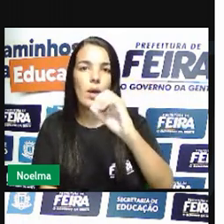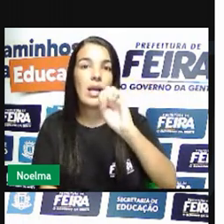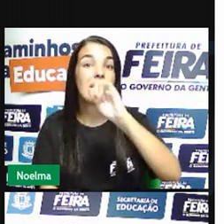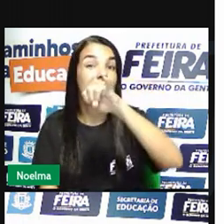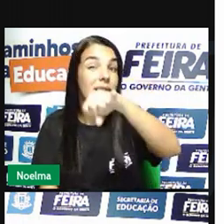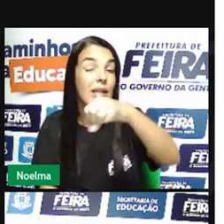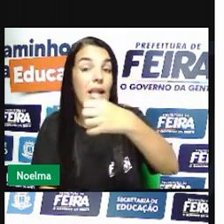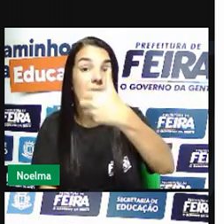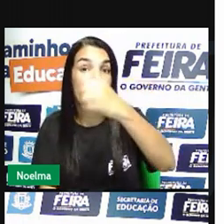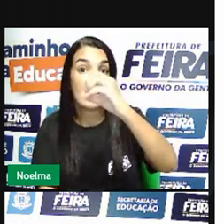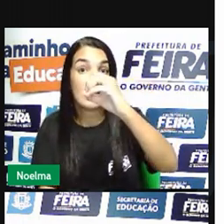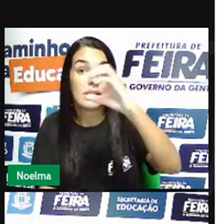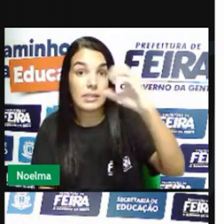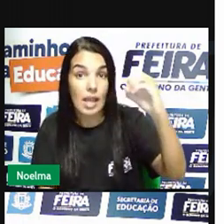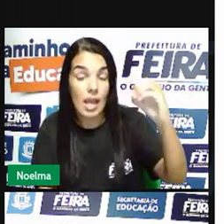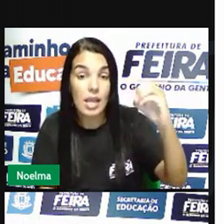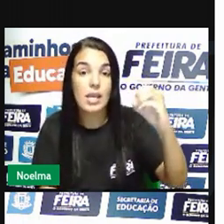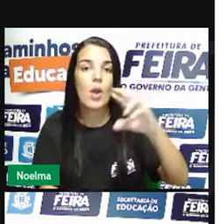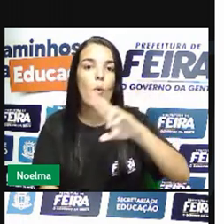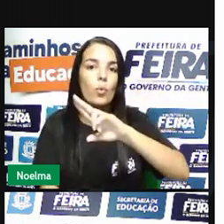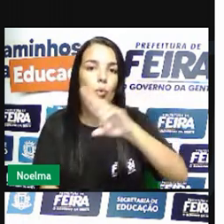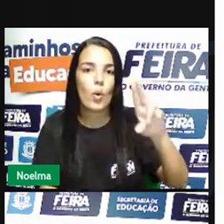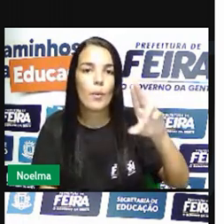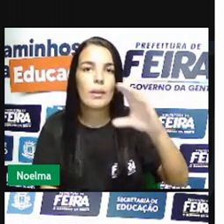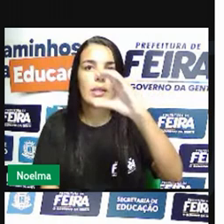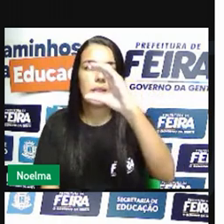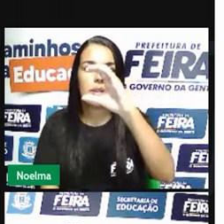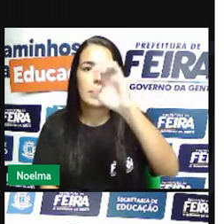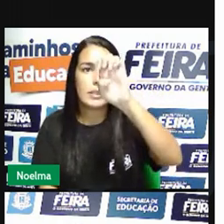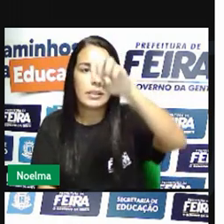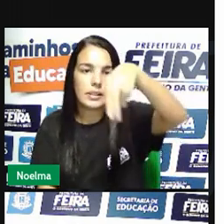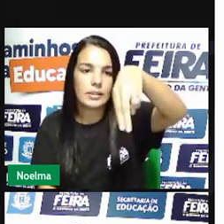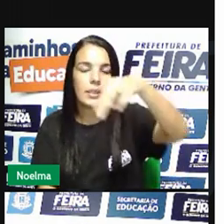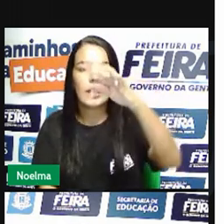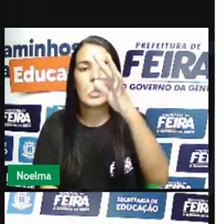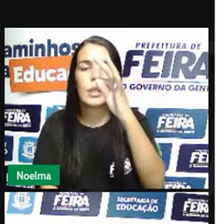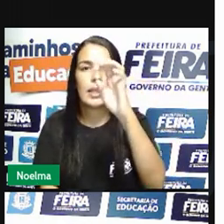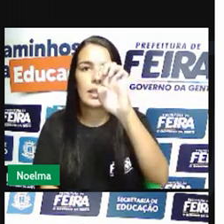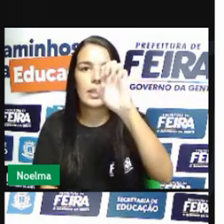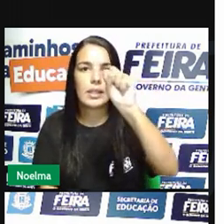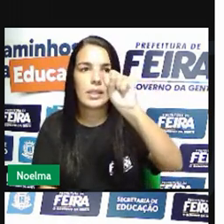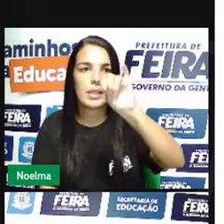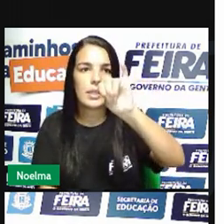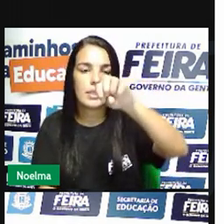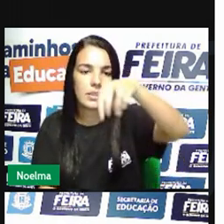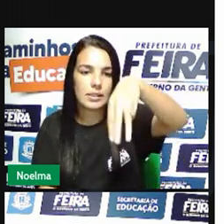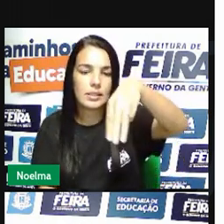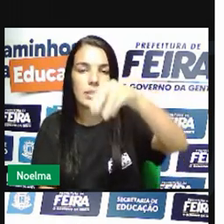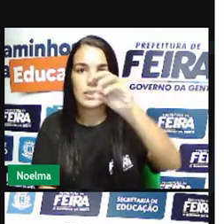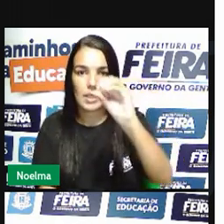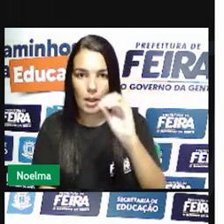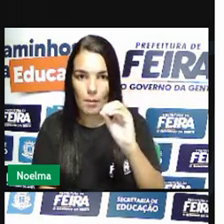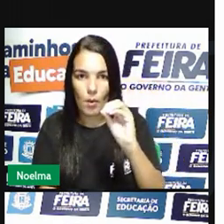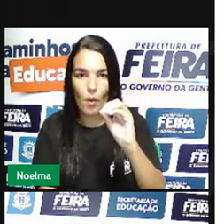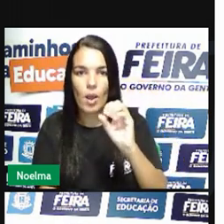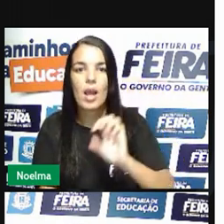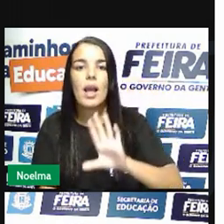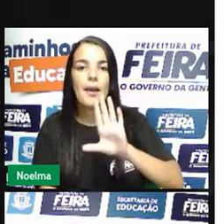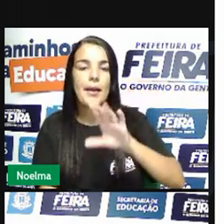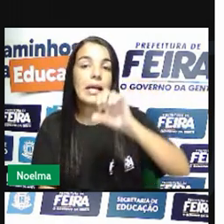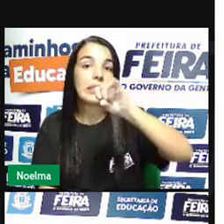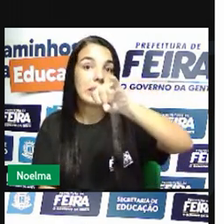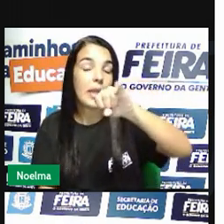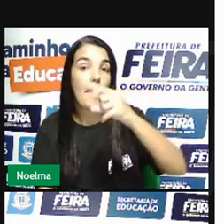um milésimo é sobre mil agora se nós tivermos números diferentes desses aqui